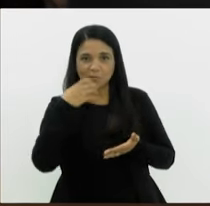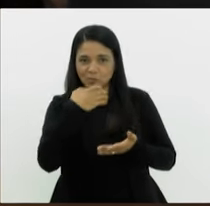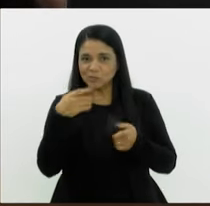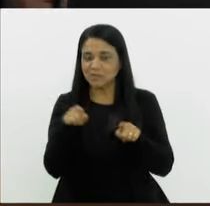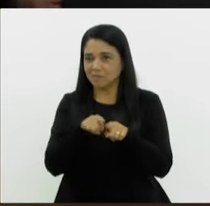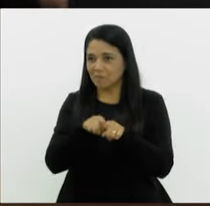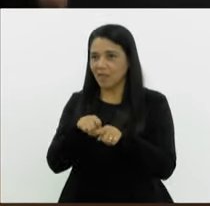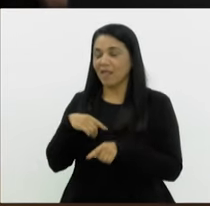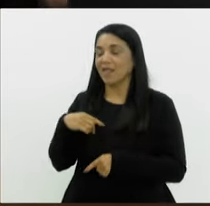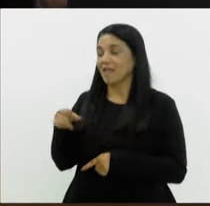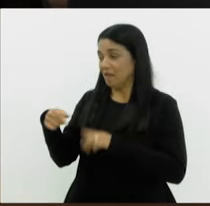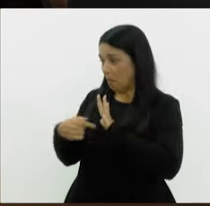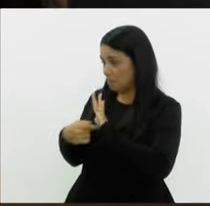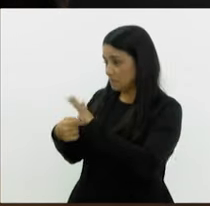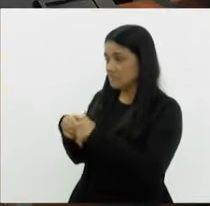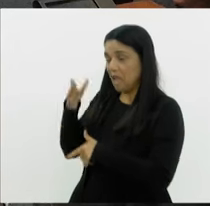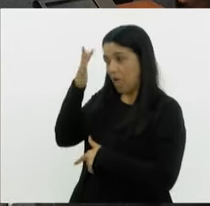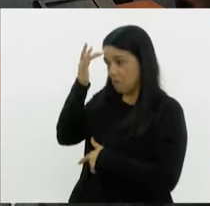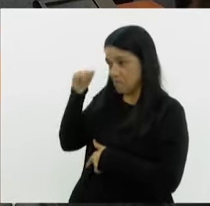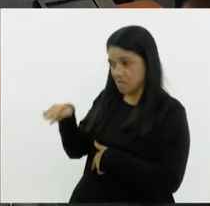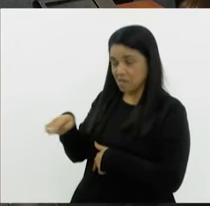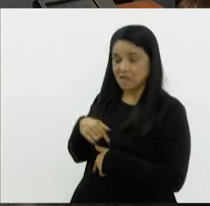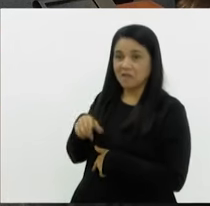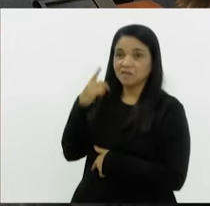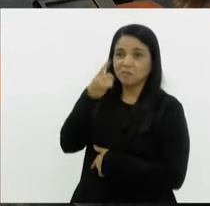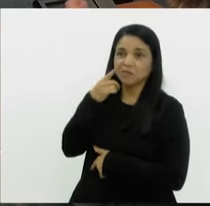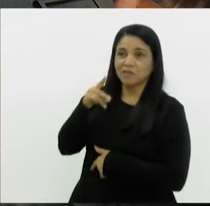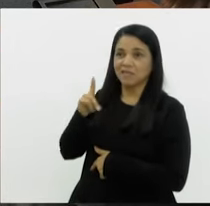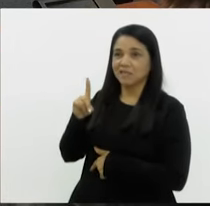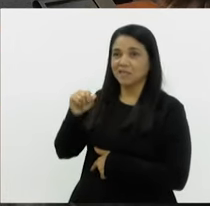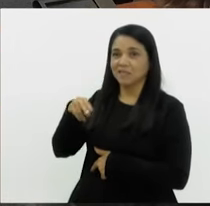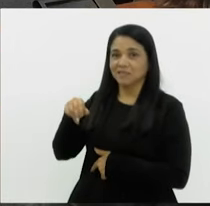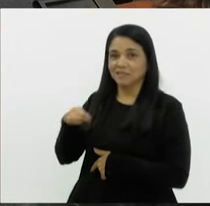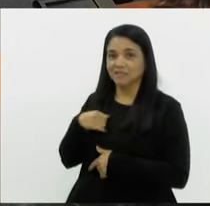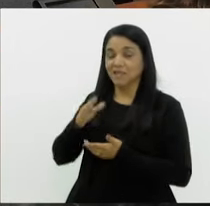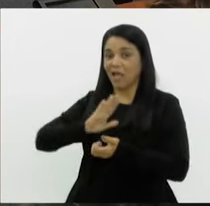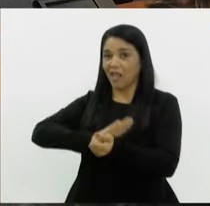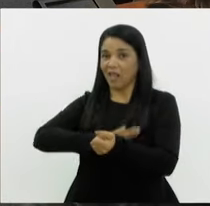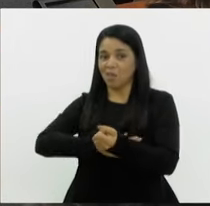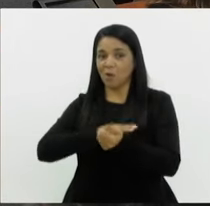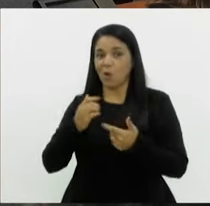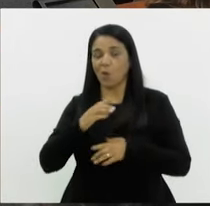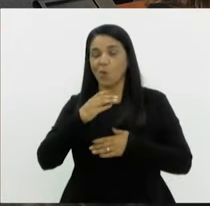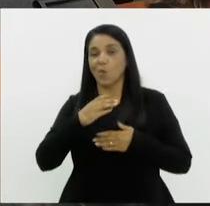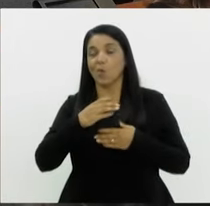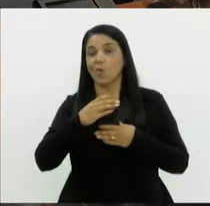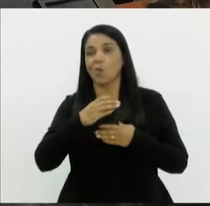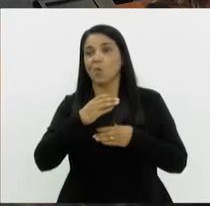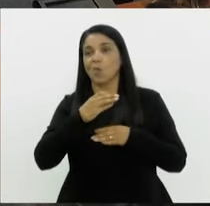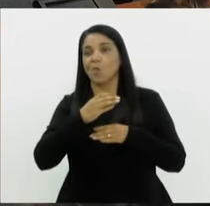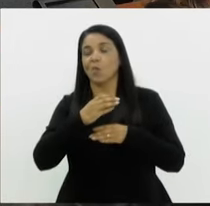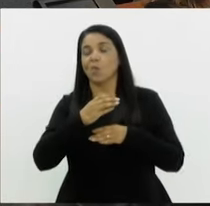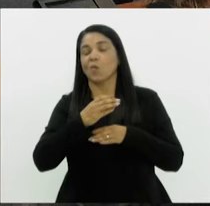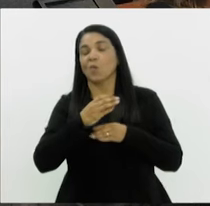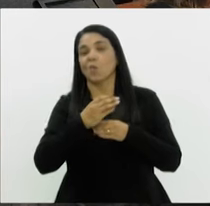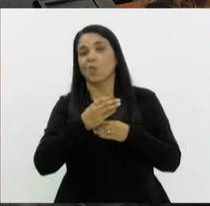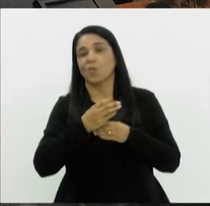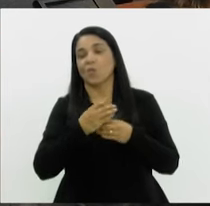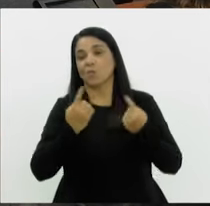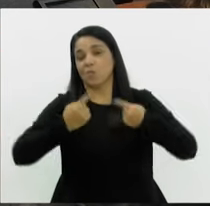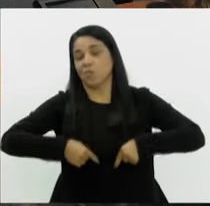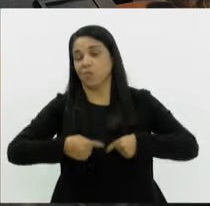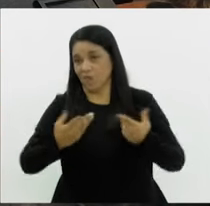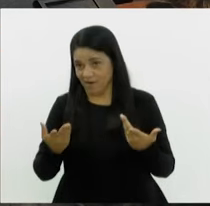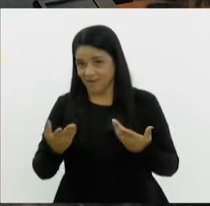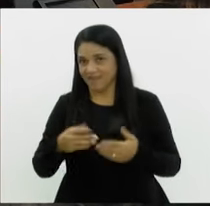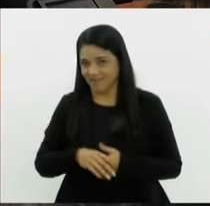aqui também. Não, tá convidado então para o concurso de rima amanhã. Foi elogiado. Presidente.